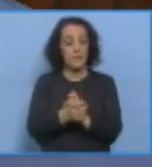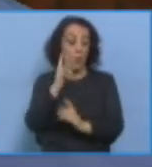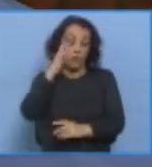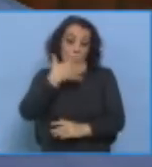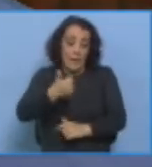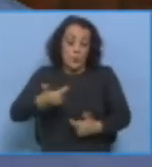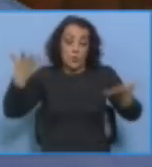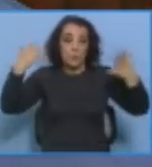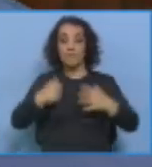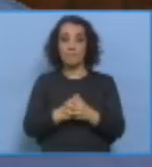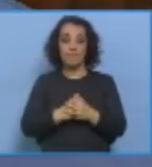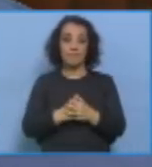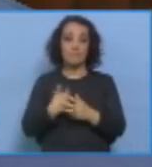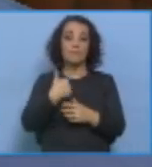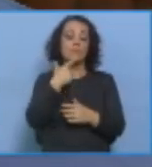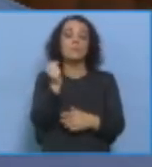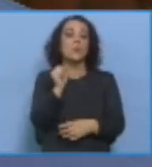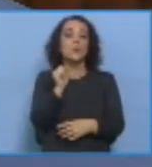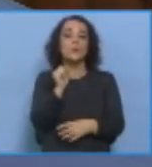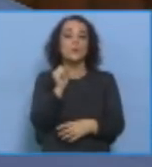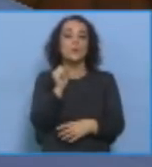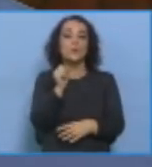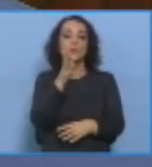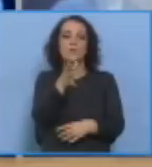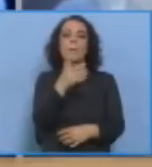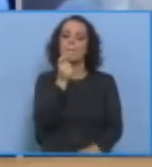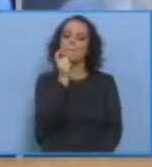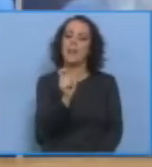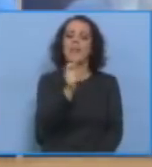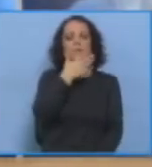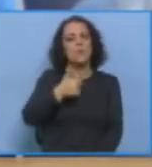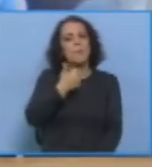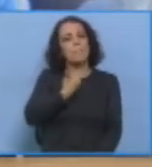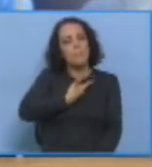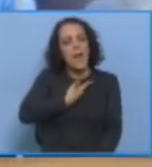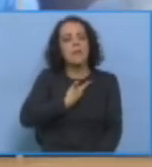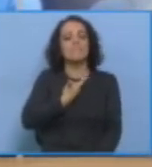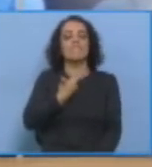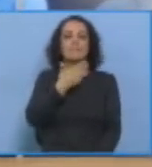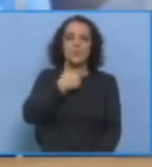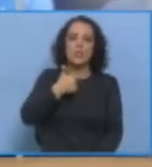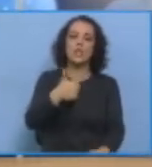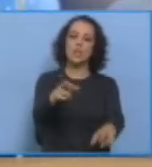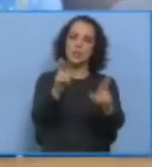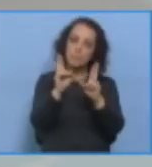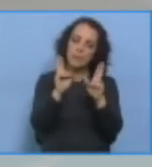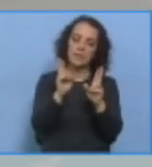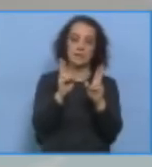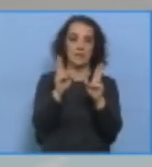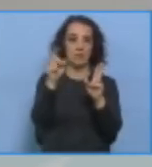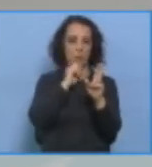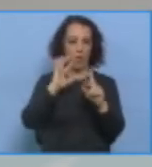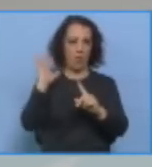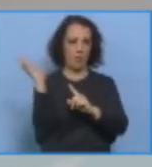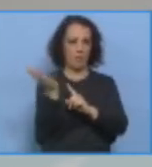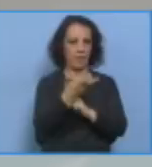bonito. Nós não podemos deixar de gostar da palavra bonito, porque tem que ser mesmo muito bonito, cheio de esperança. Mesmo que seja um ambiente onde é